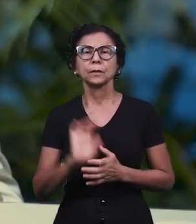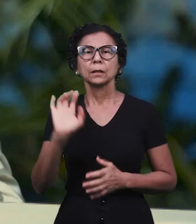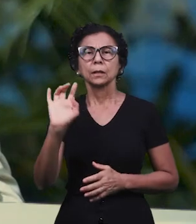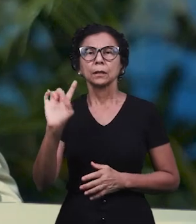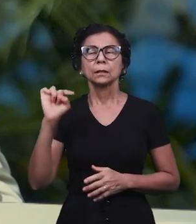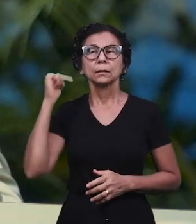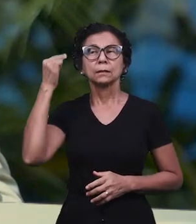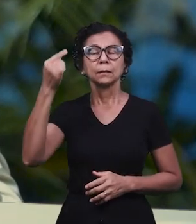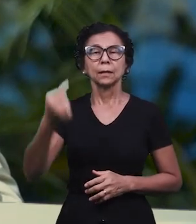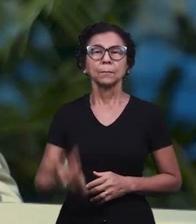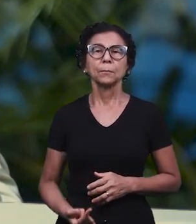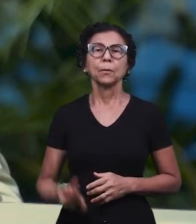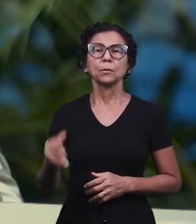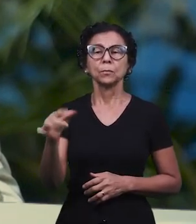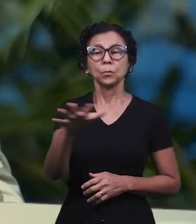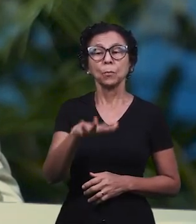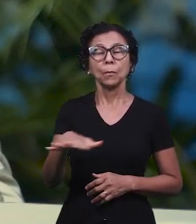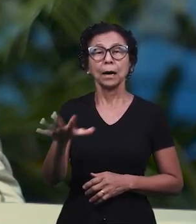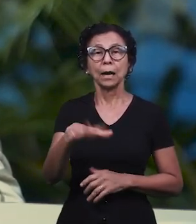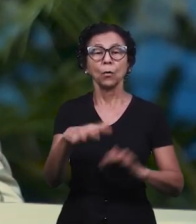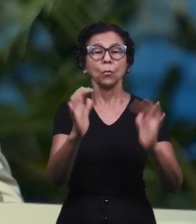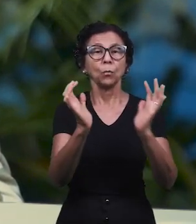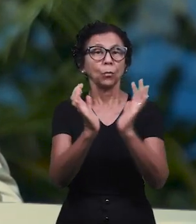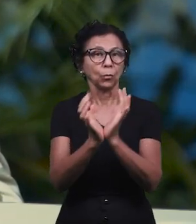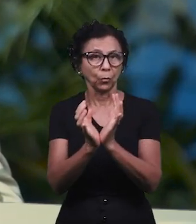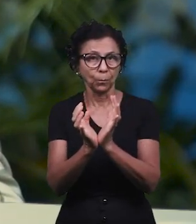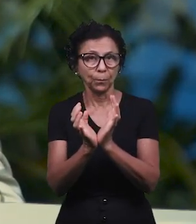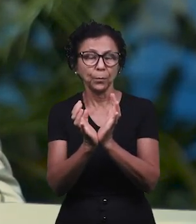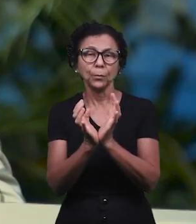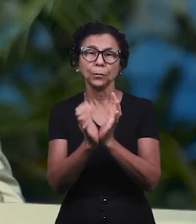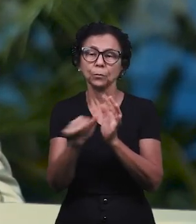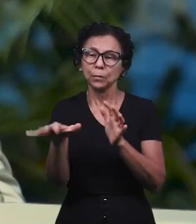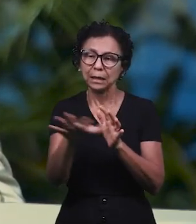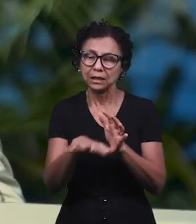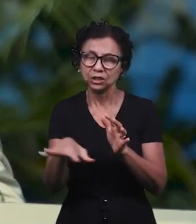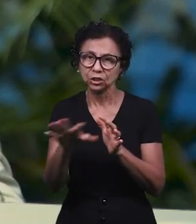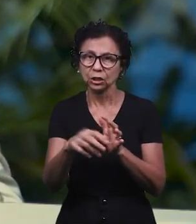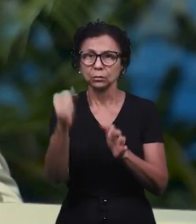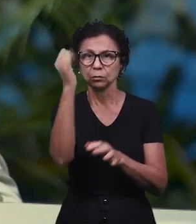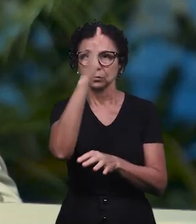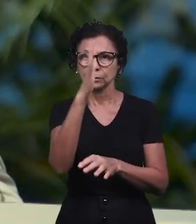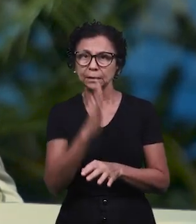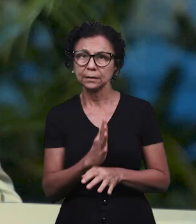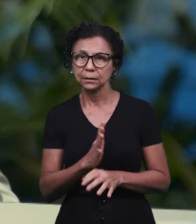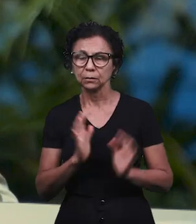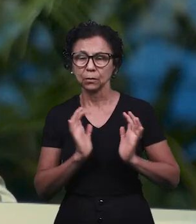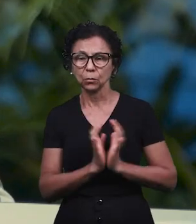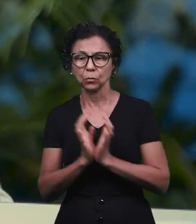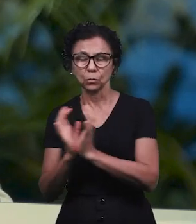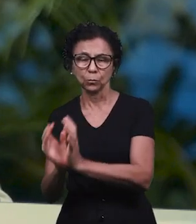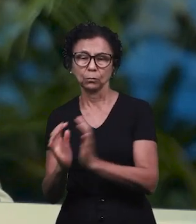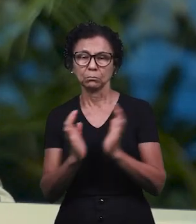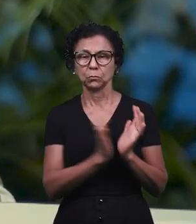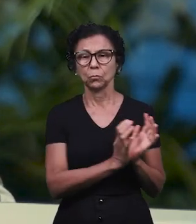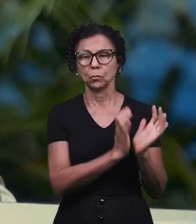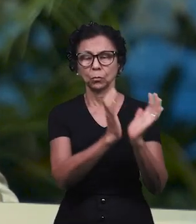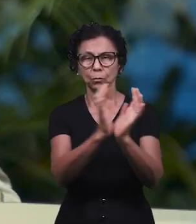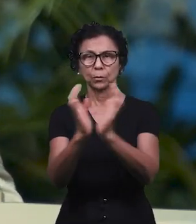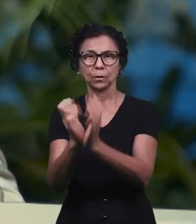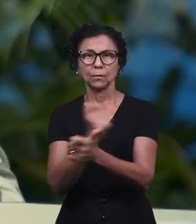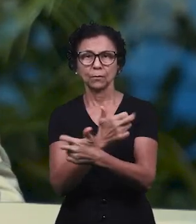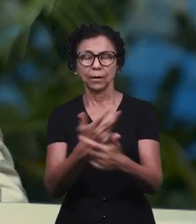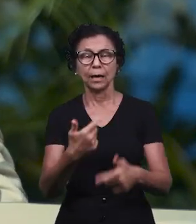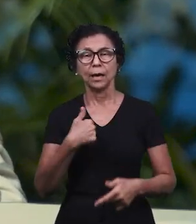uma unidade militar do Exército no território nacional. Naquela ocasião, Wallace, eu fui designado para